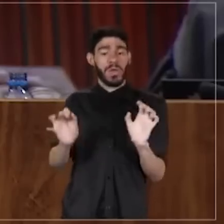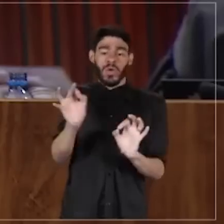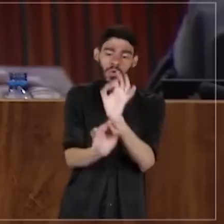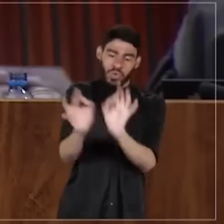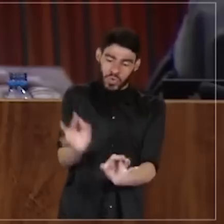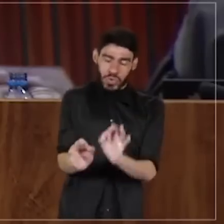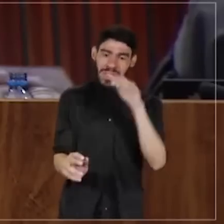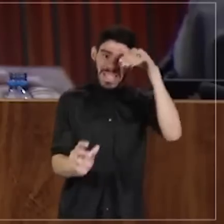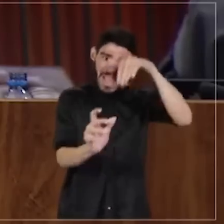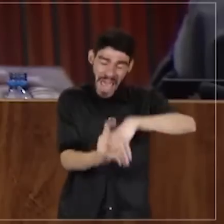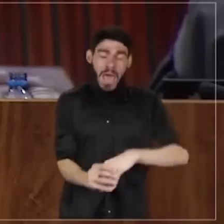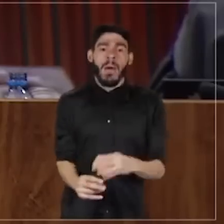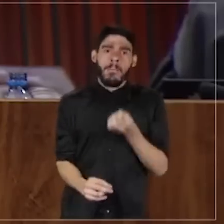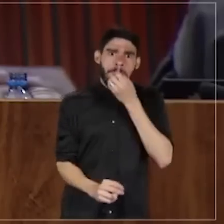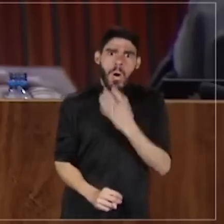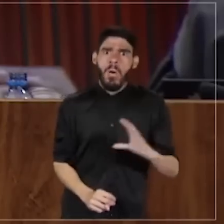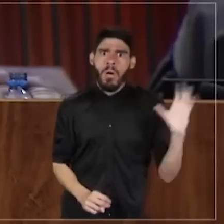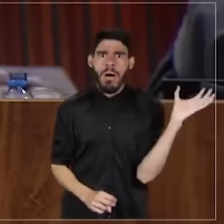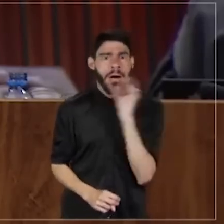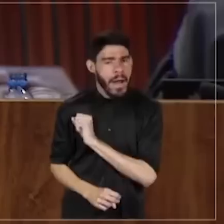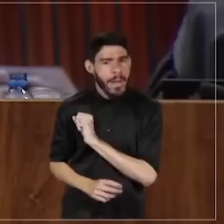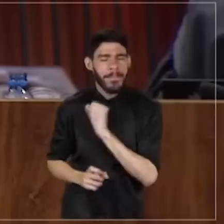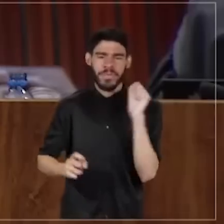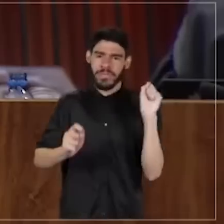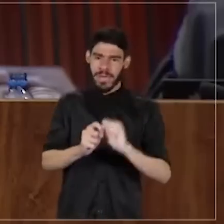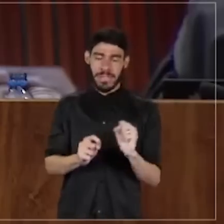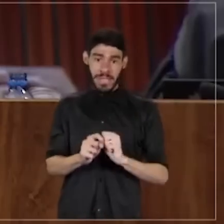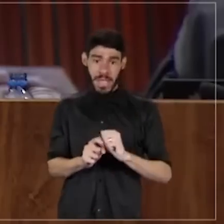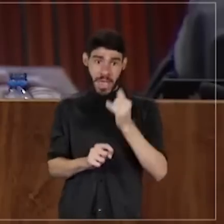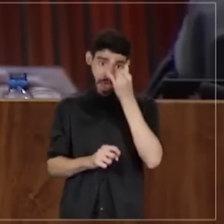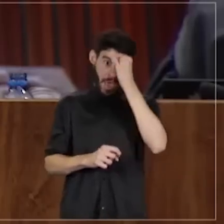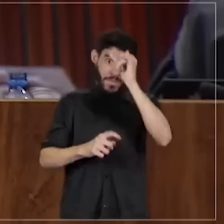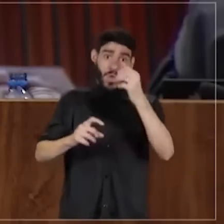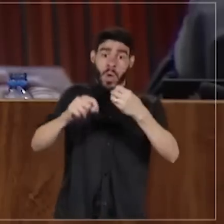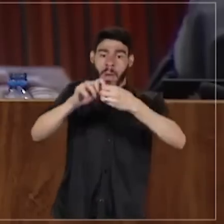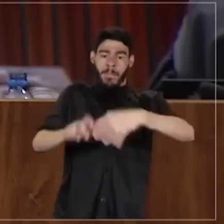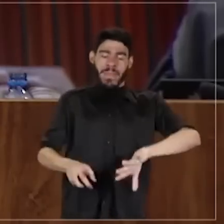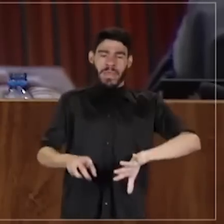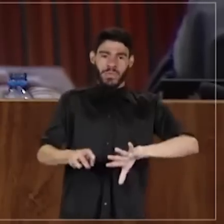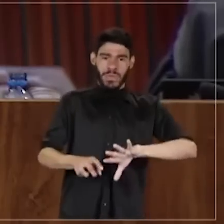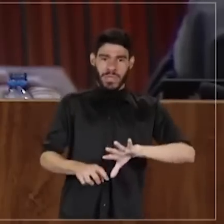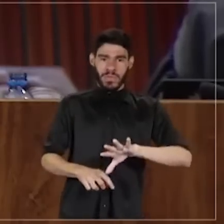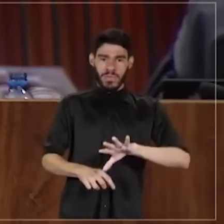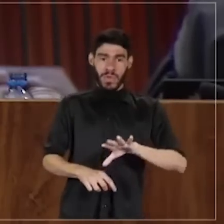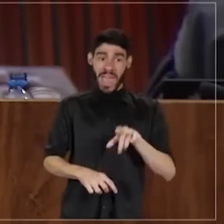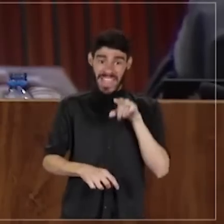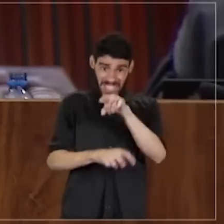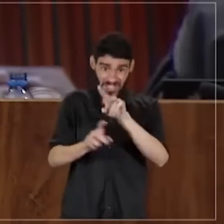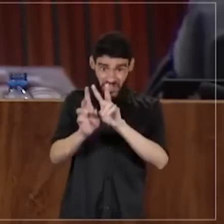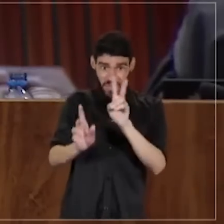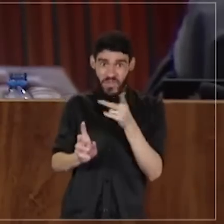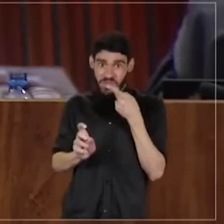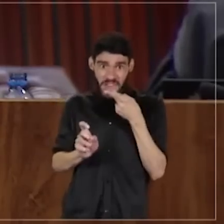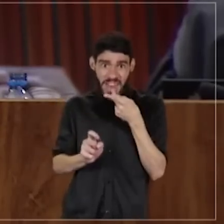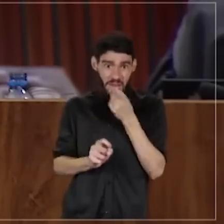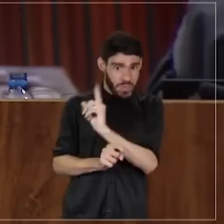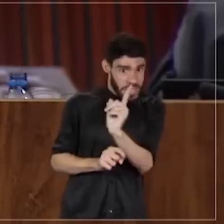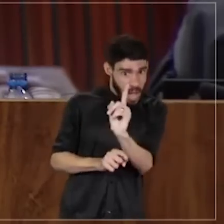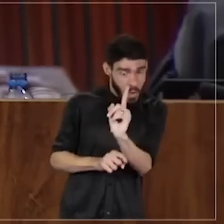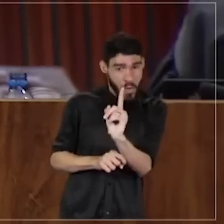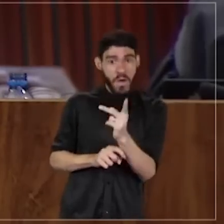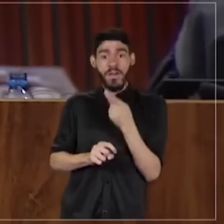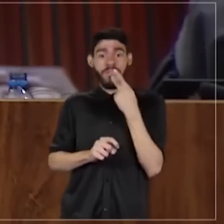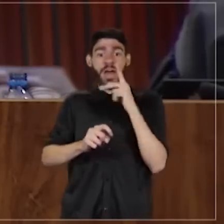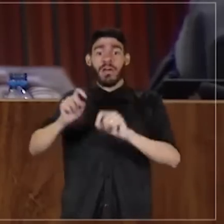agiu bem, agiu rápido e coibiu os efeitos daquela tentativa, não é disso que nós estamos falando. Nós estamos falando